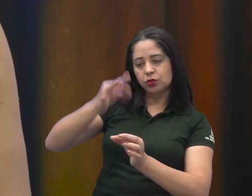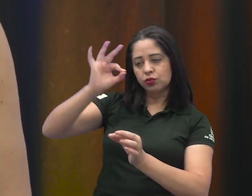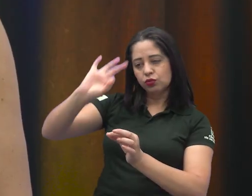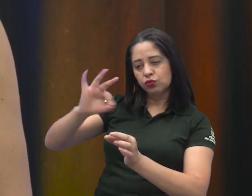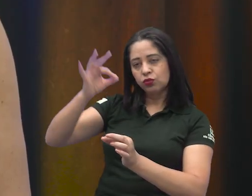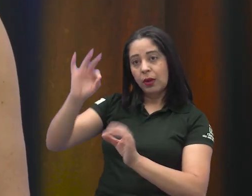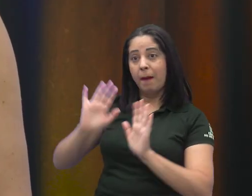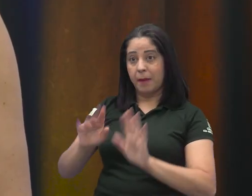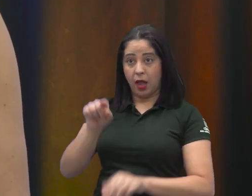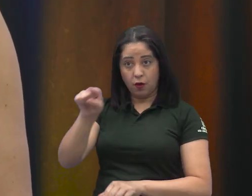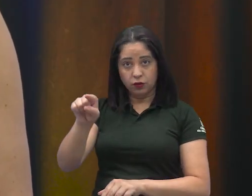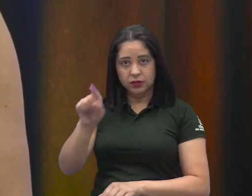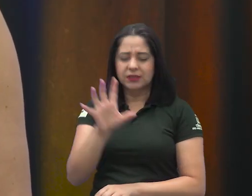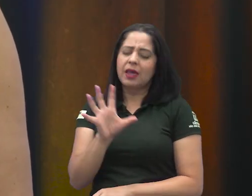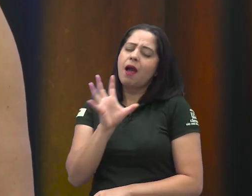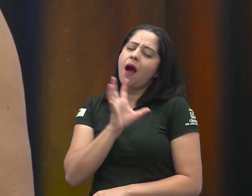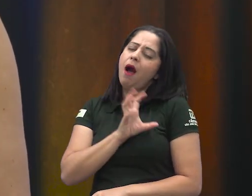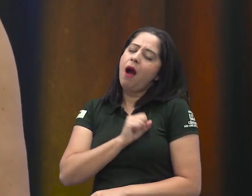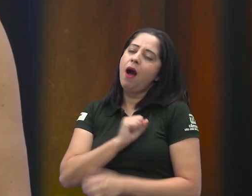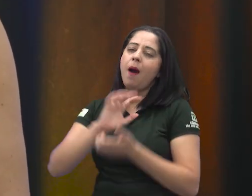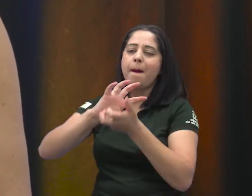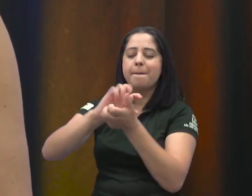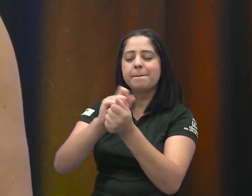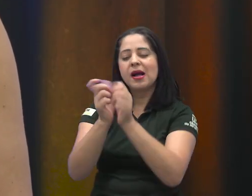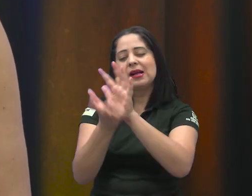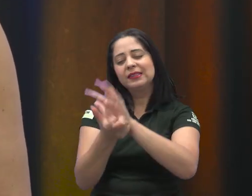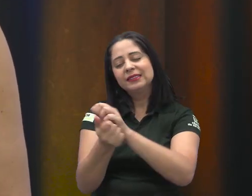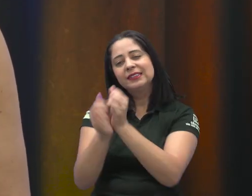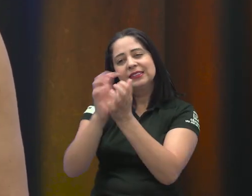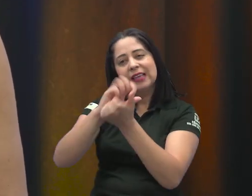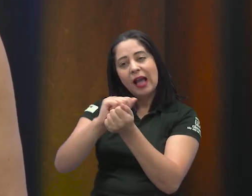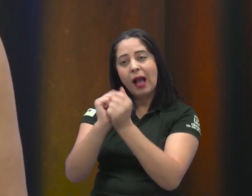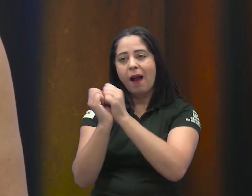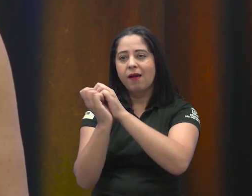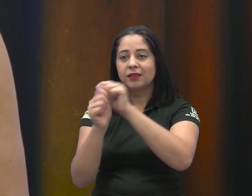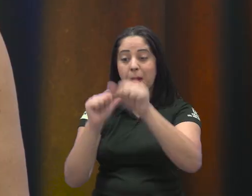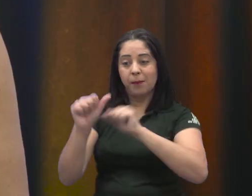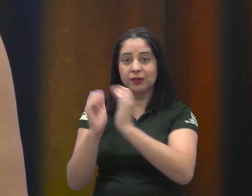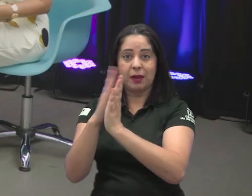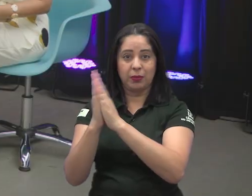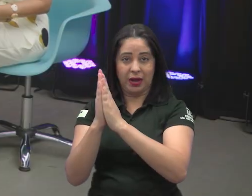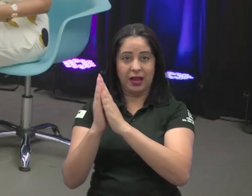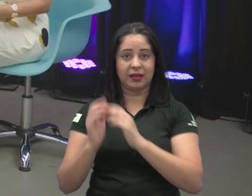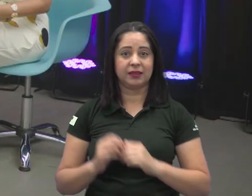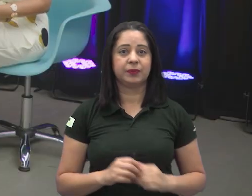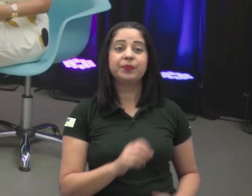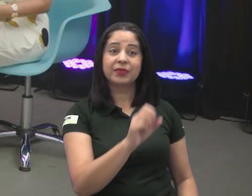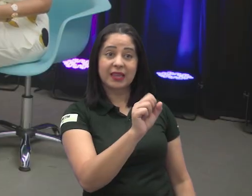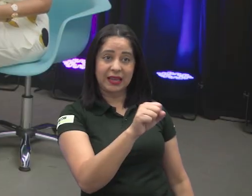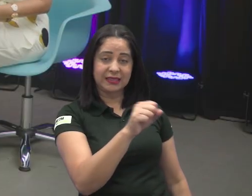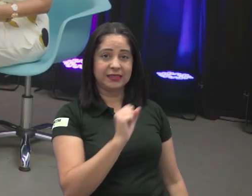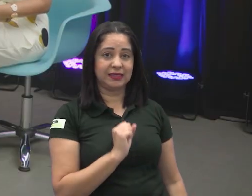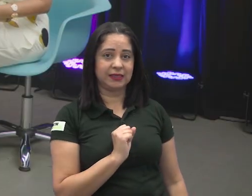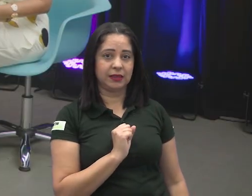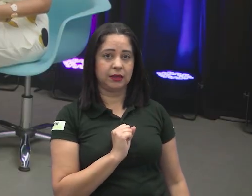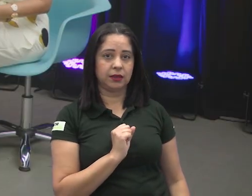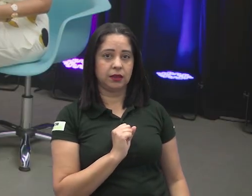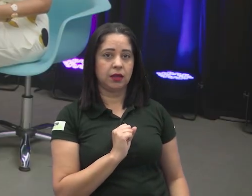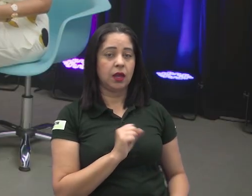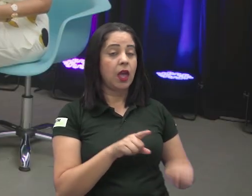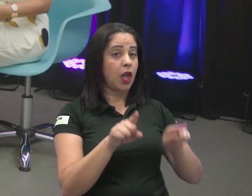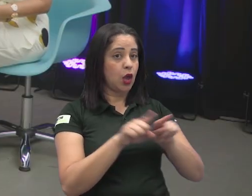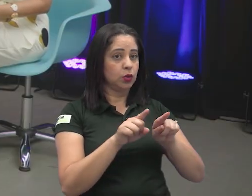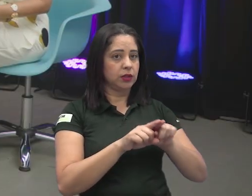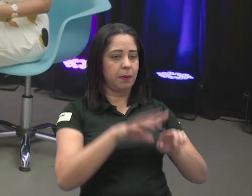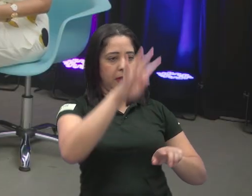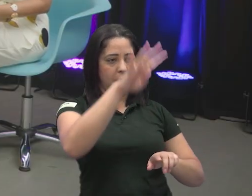uma apaixonada na cerâmica, na arte da figureira. Sim, mas eu faço